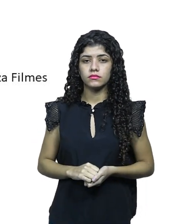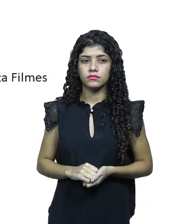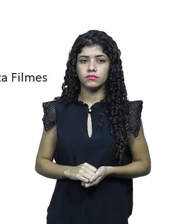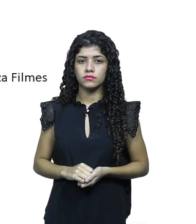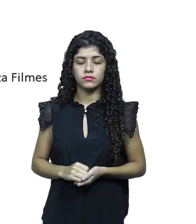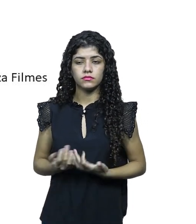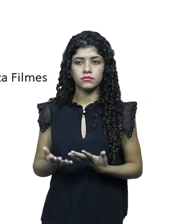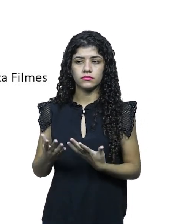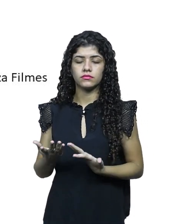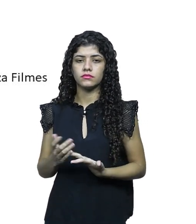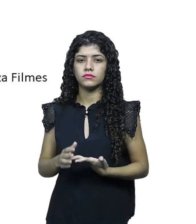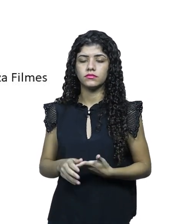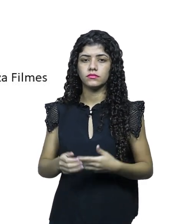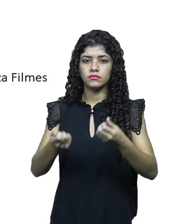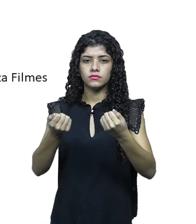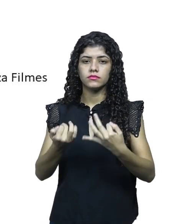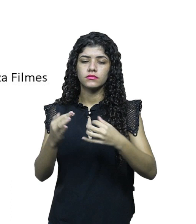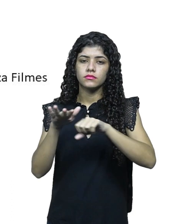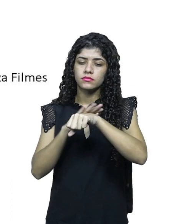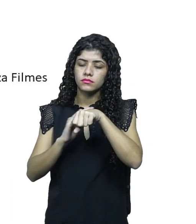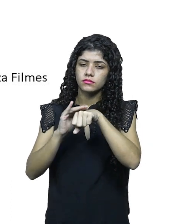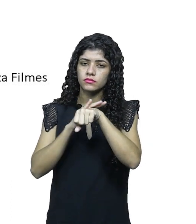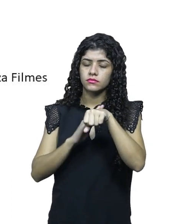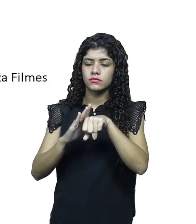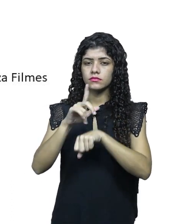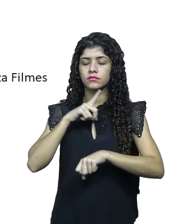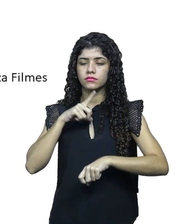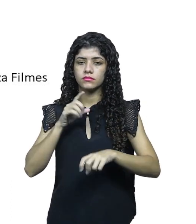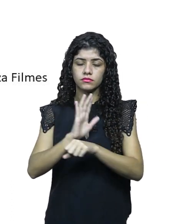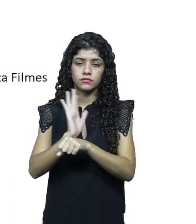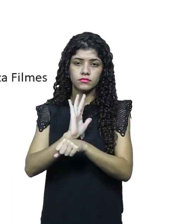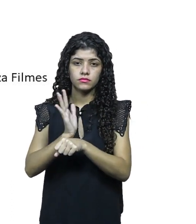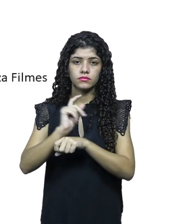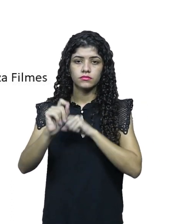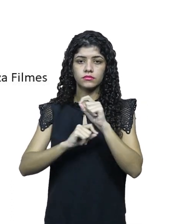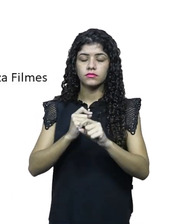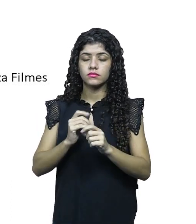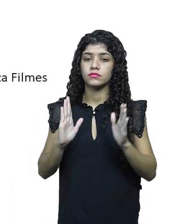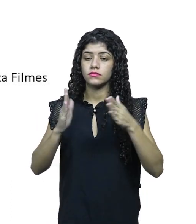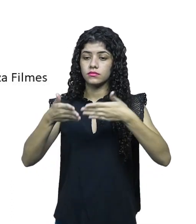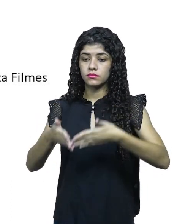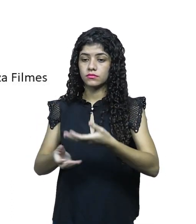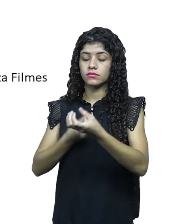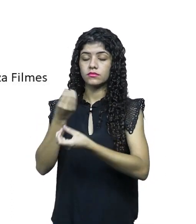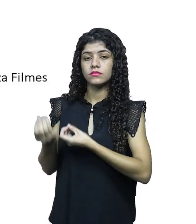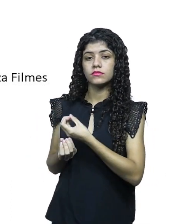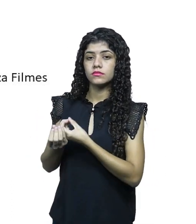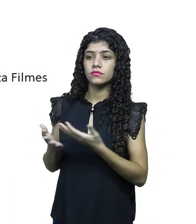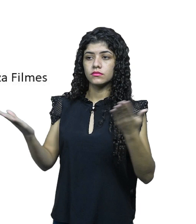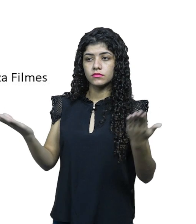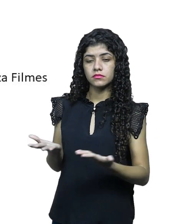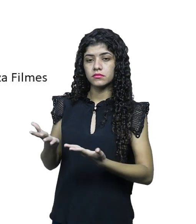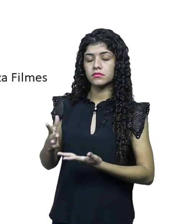Tem uma produtora mineira chamada Filmes de Plástico e uma produtora baiana chamada Rosa Filmes, que os diálogos